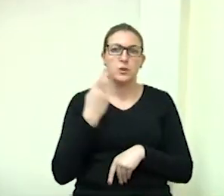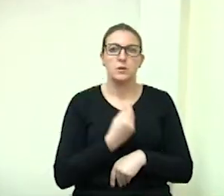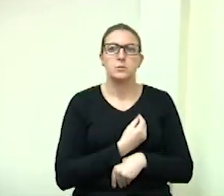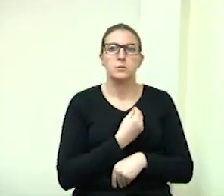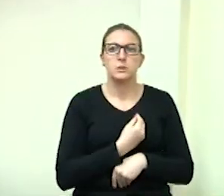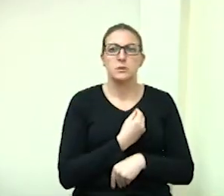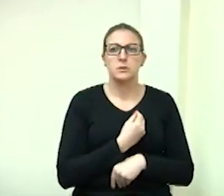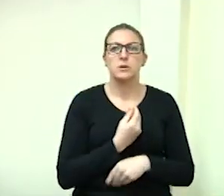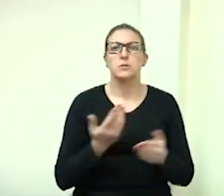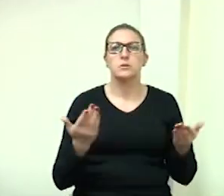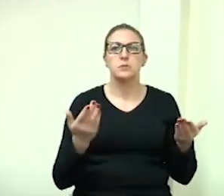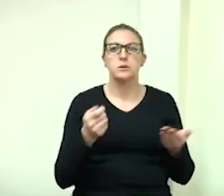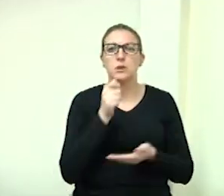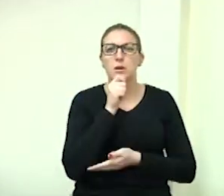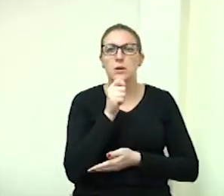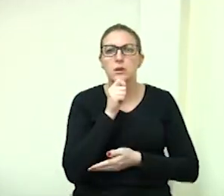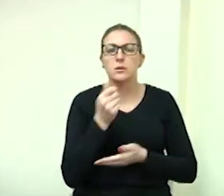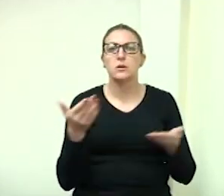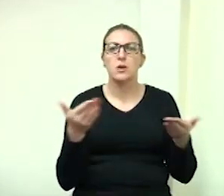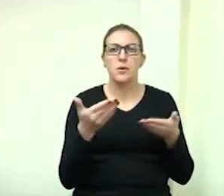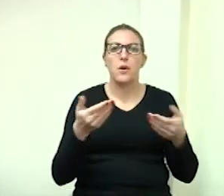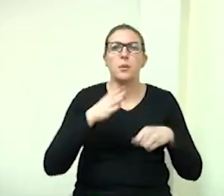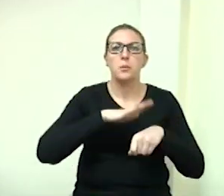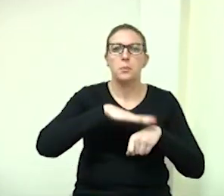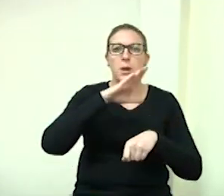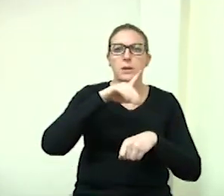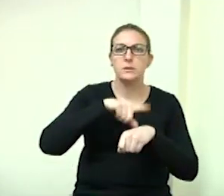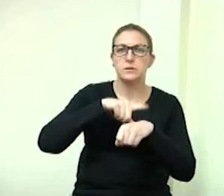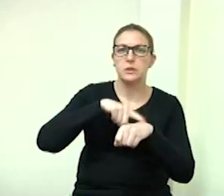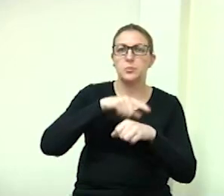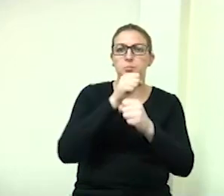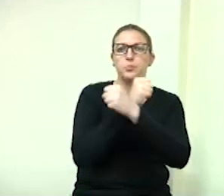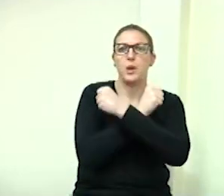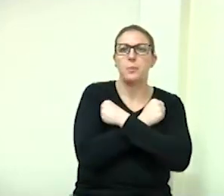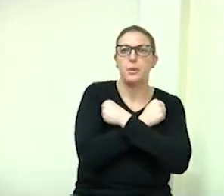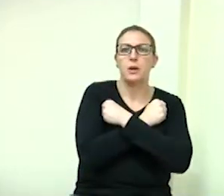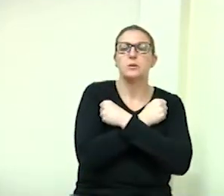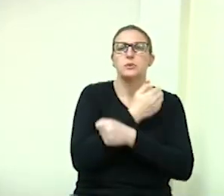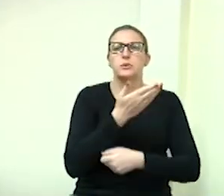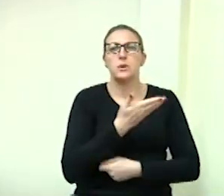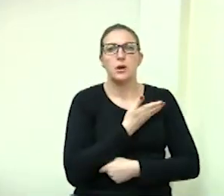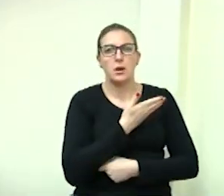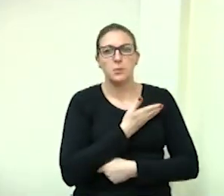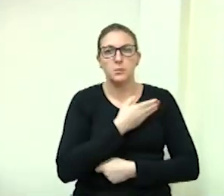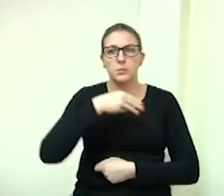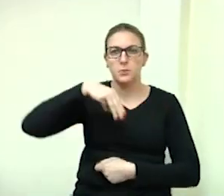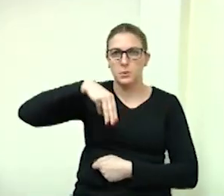agora estender com mais tempo um abraço ao amigo Morgante que volta